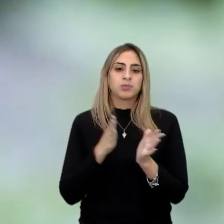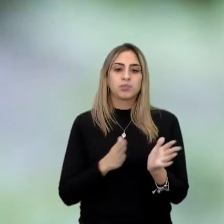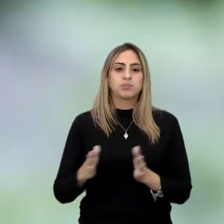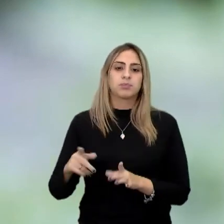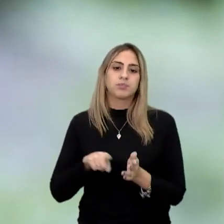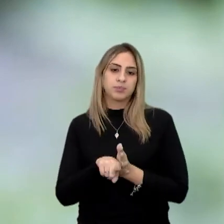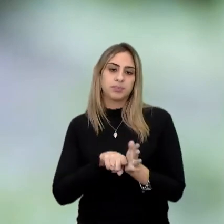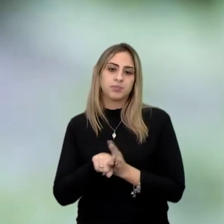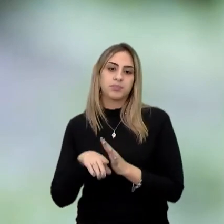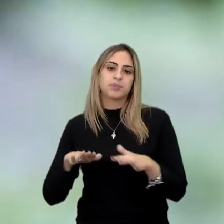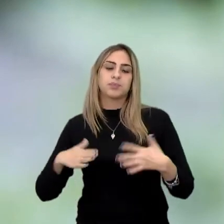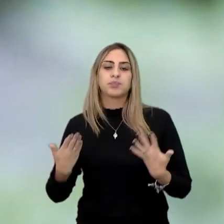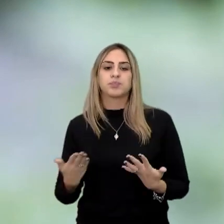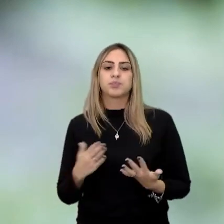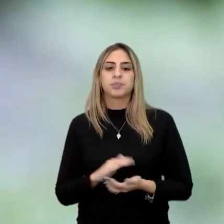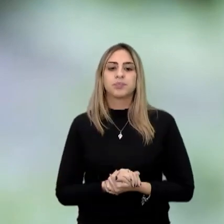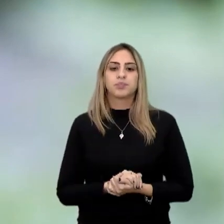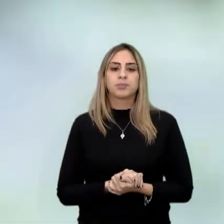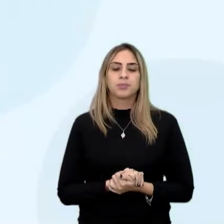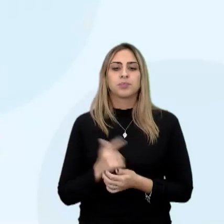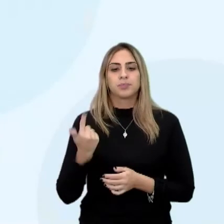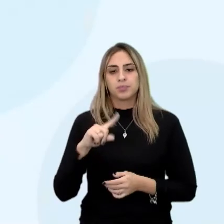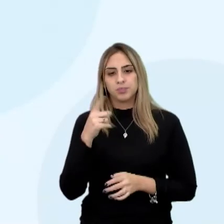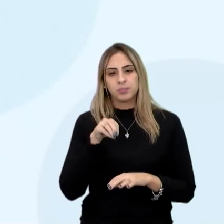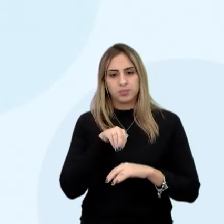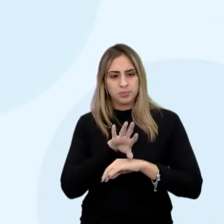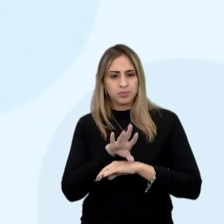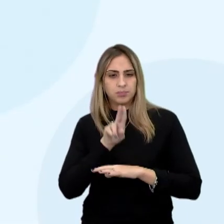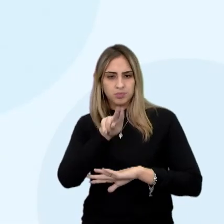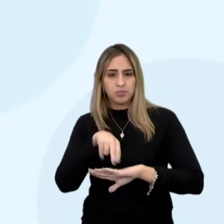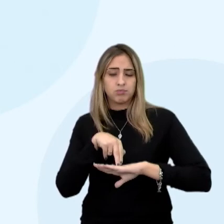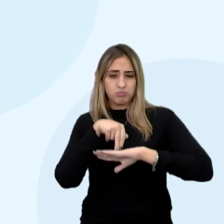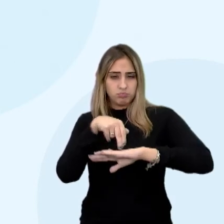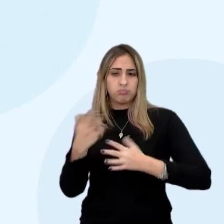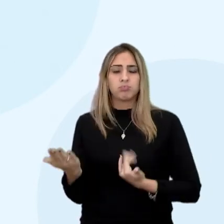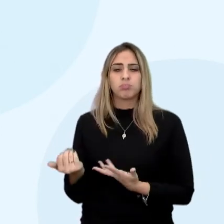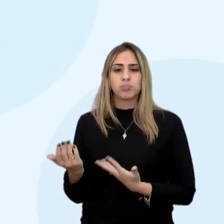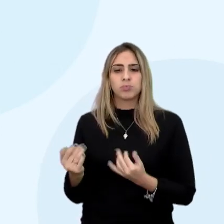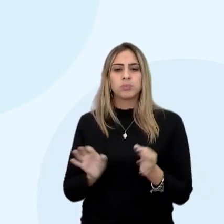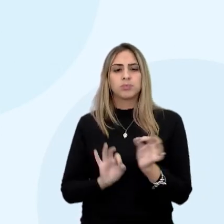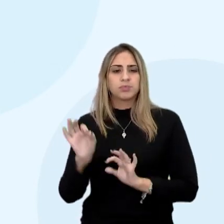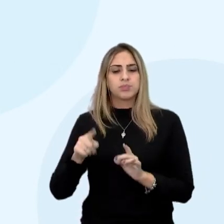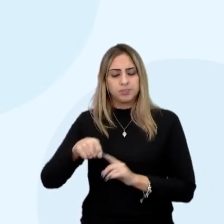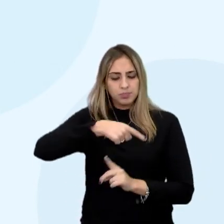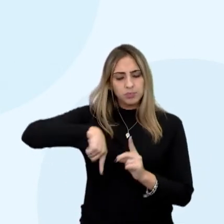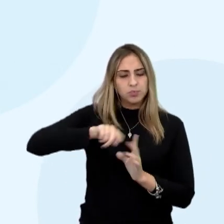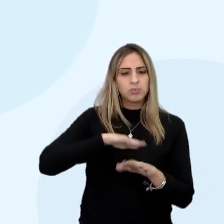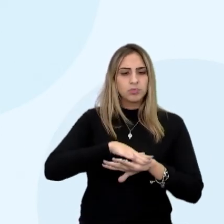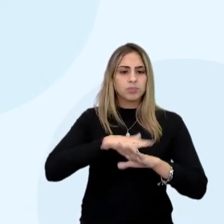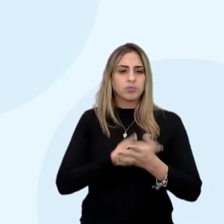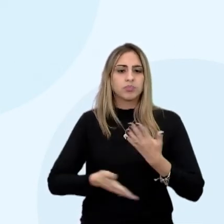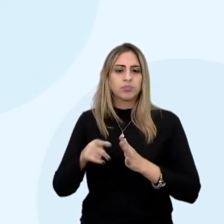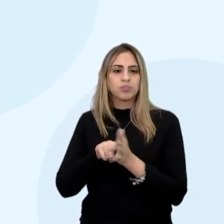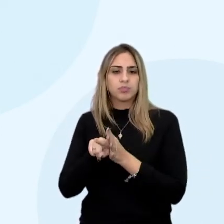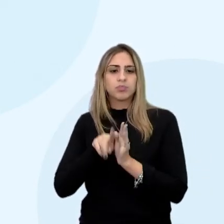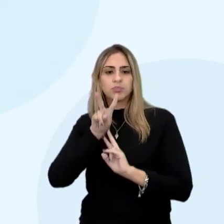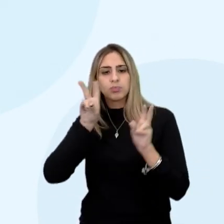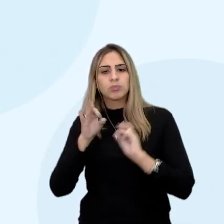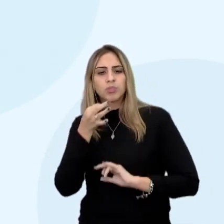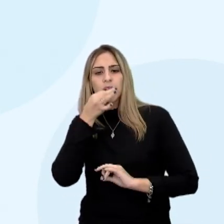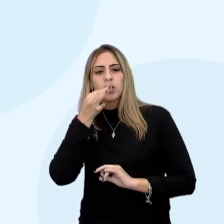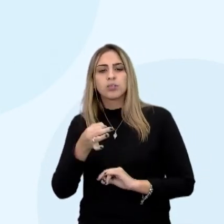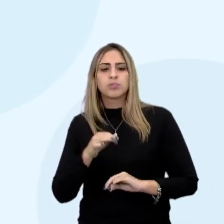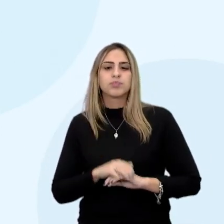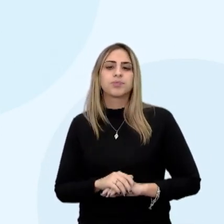certo, gente? Então, ó, mais uma dica aí para vocês, o protagonismo juvenil: organize uma roda de conversa em círculo e pesquisem sobre o assunto de gênero meme